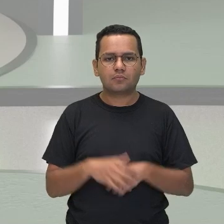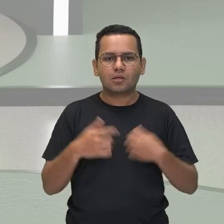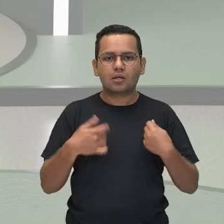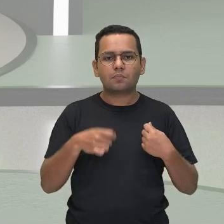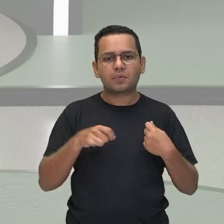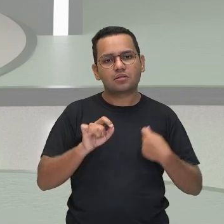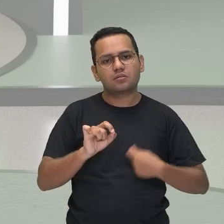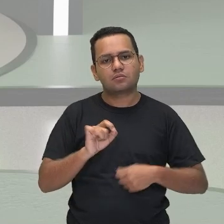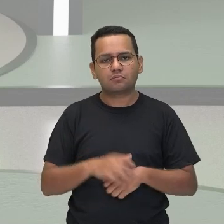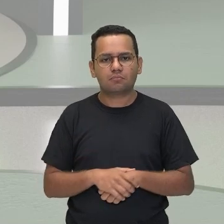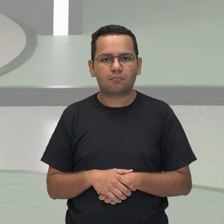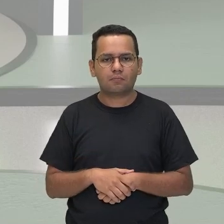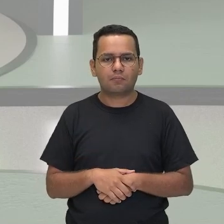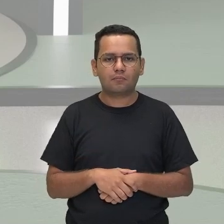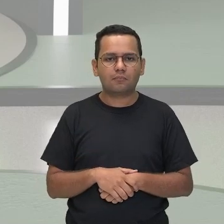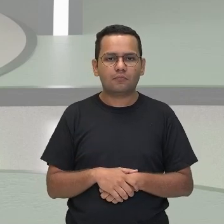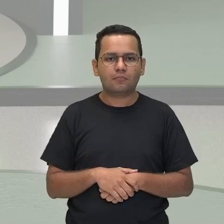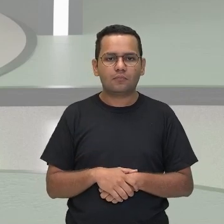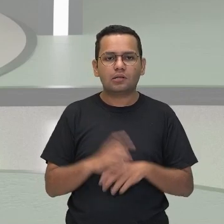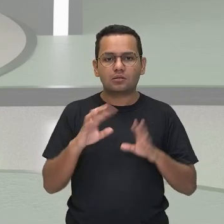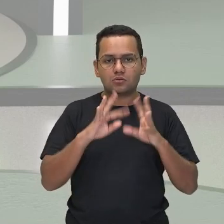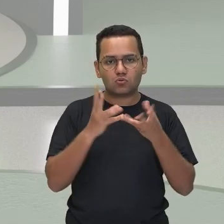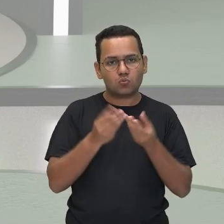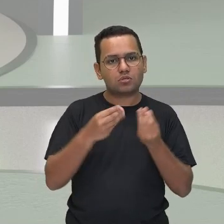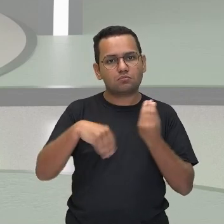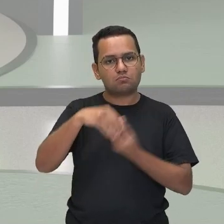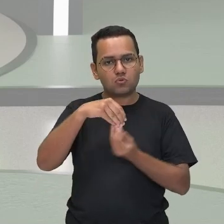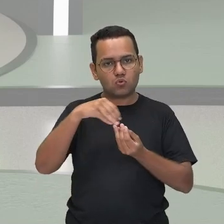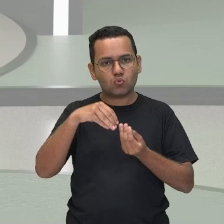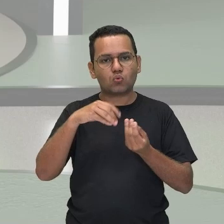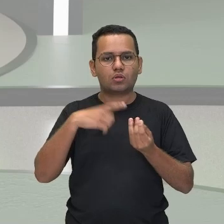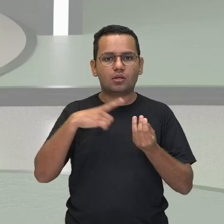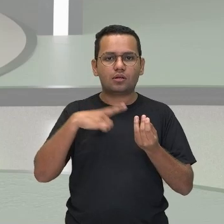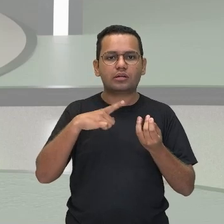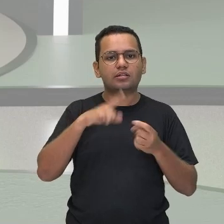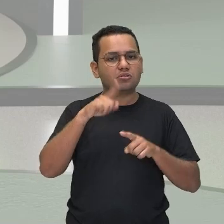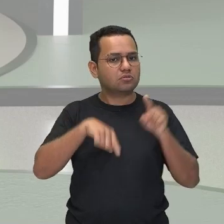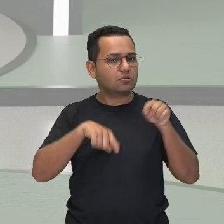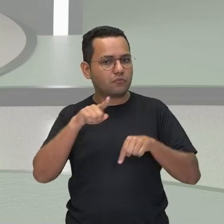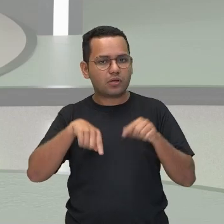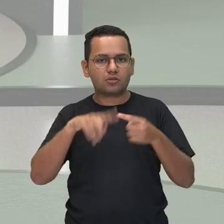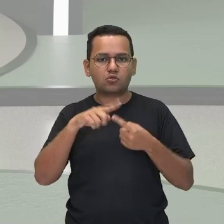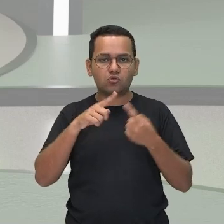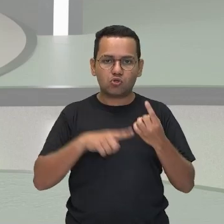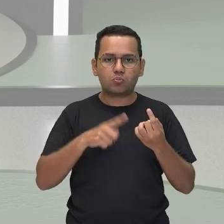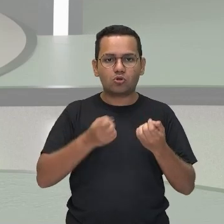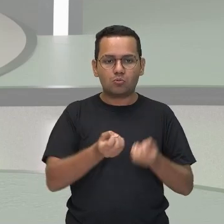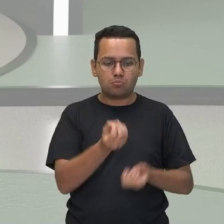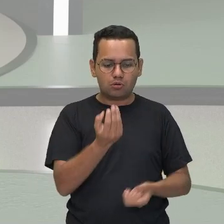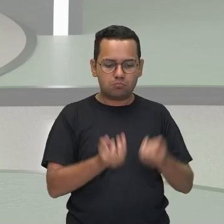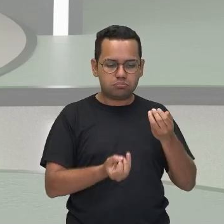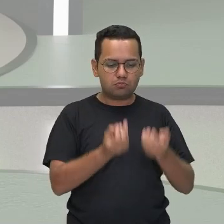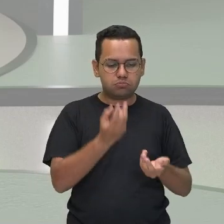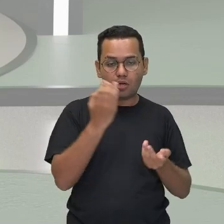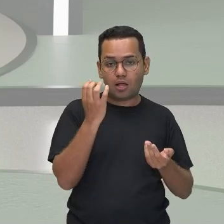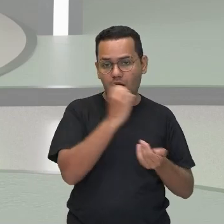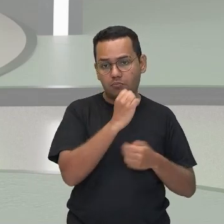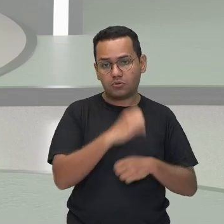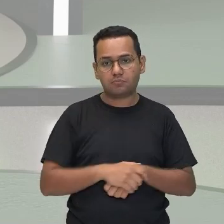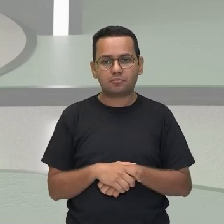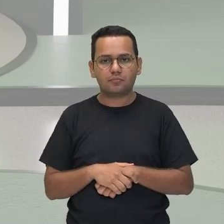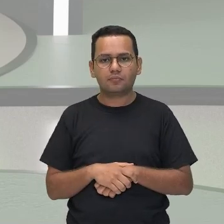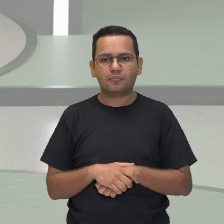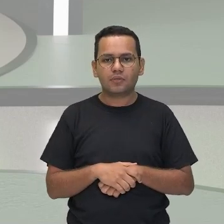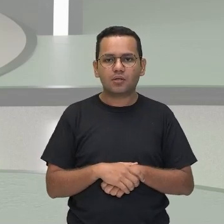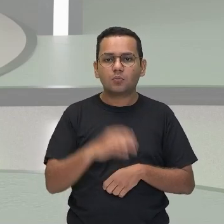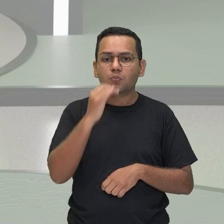ser realizada com substâncias que têm diferentes pontos de ebulição. Falando de forma simples, diferentes substâncias que fervem